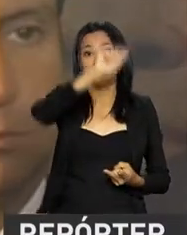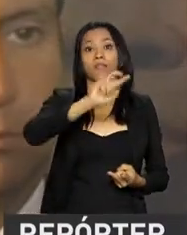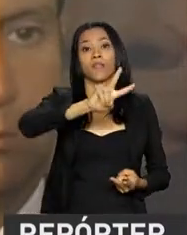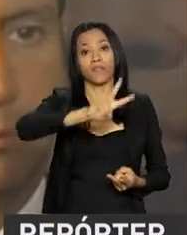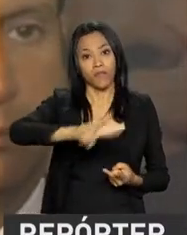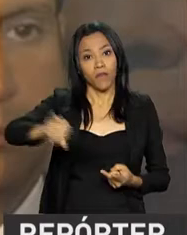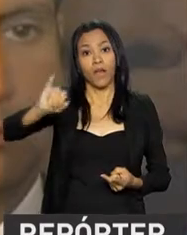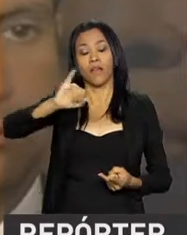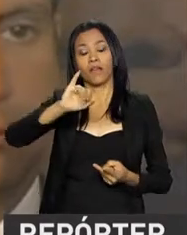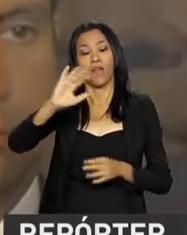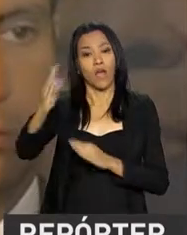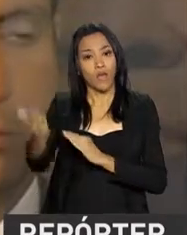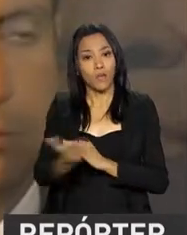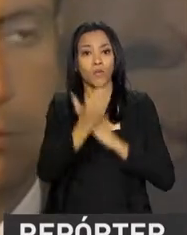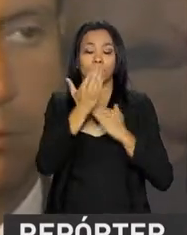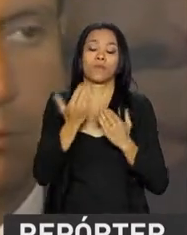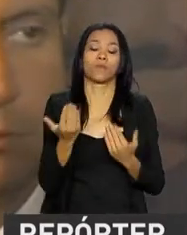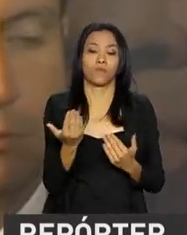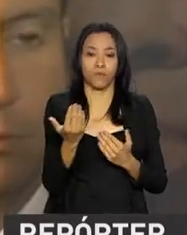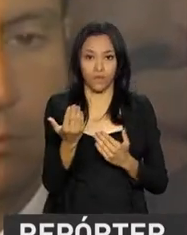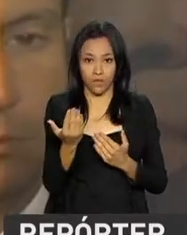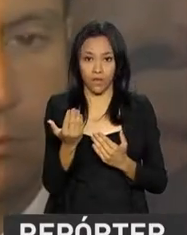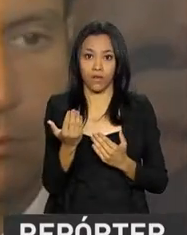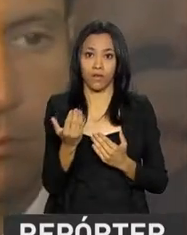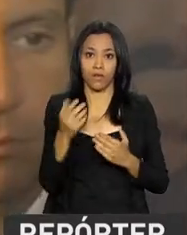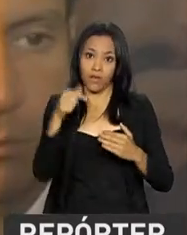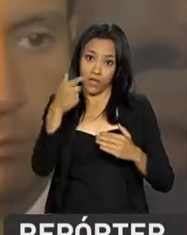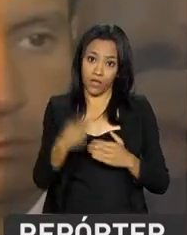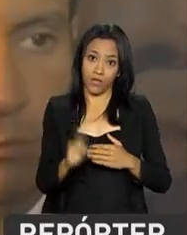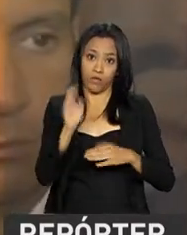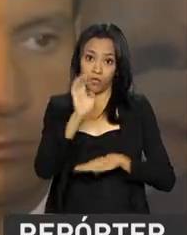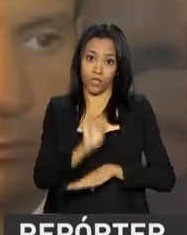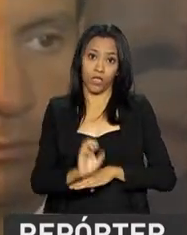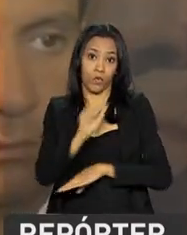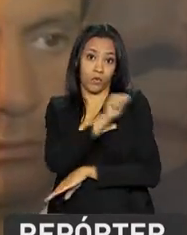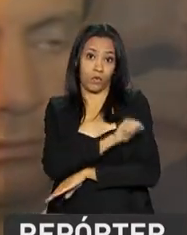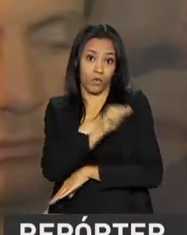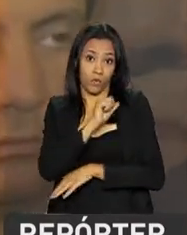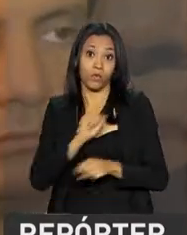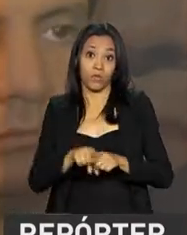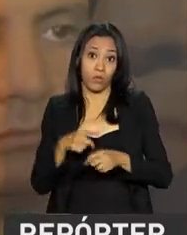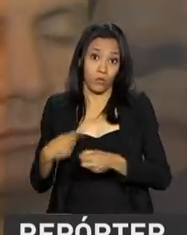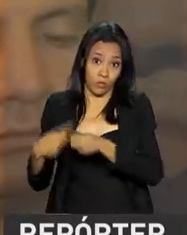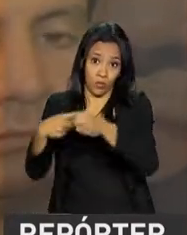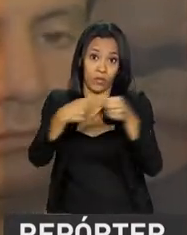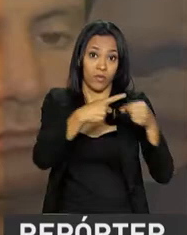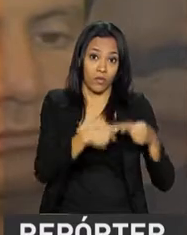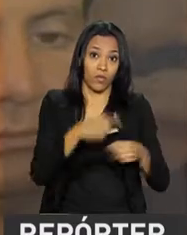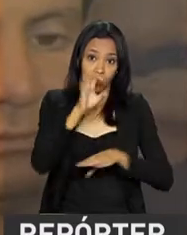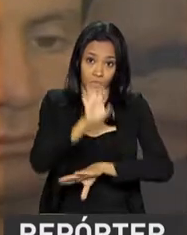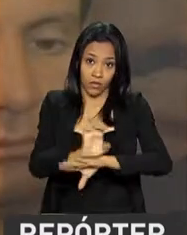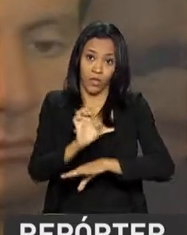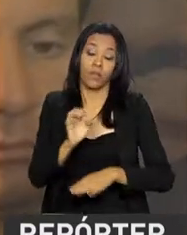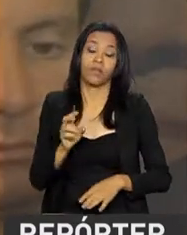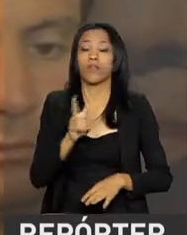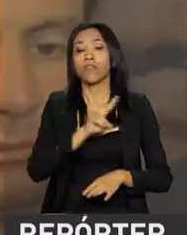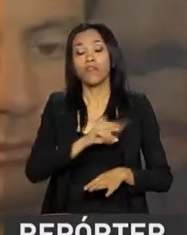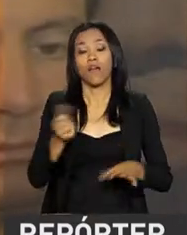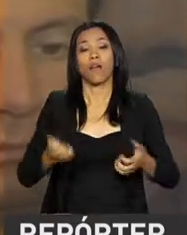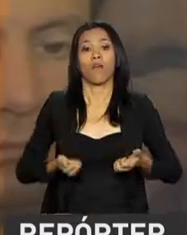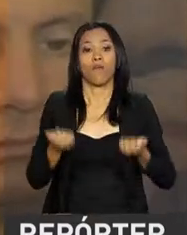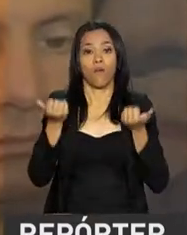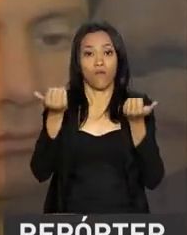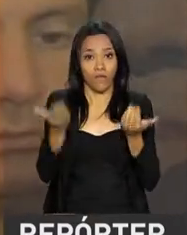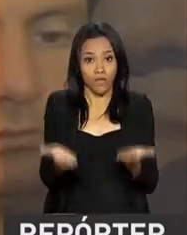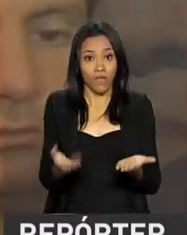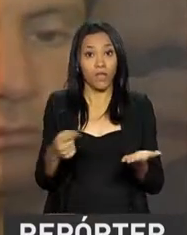complementar a necessidade assistencial do Rio de Janeiro, estado e município, e, portanto, deverão ofertar aqueles serviços que